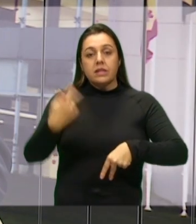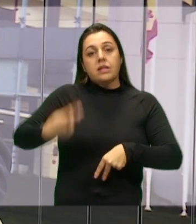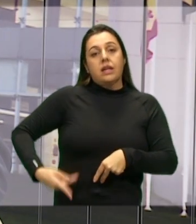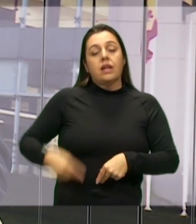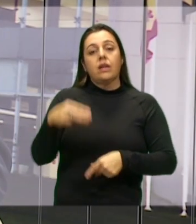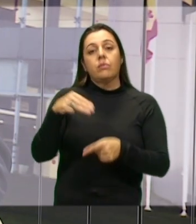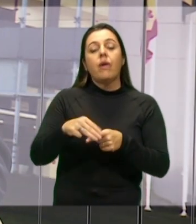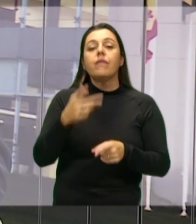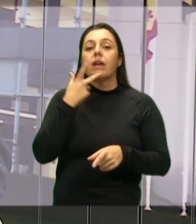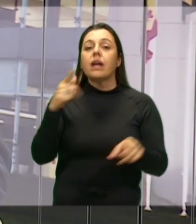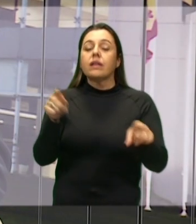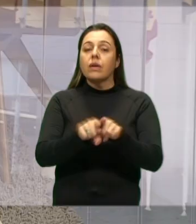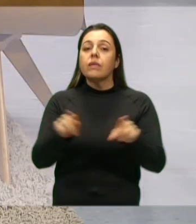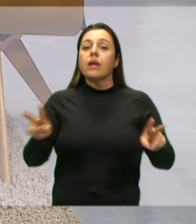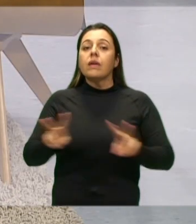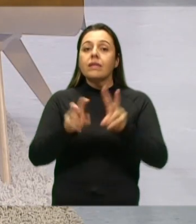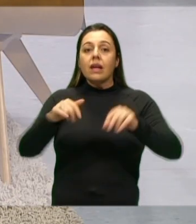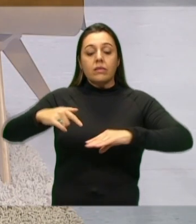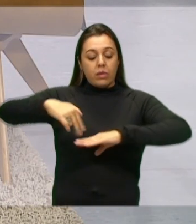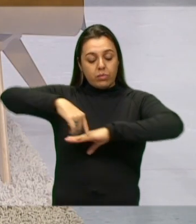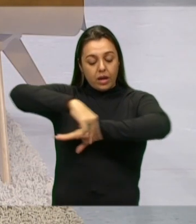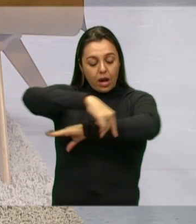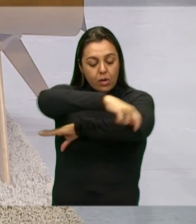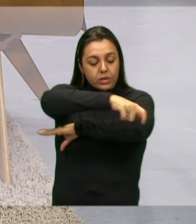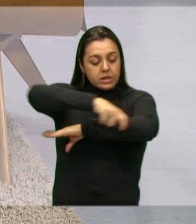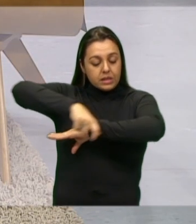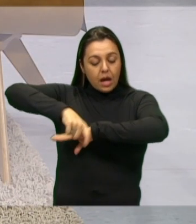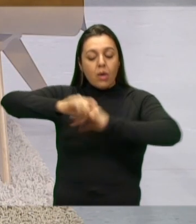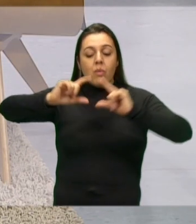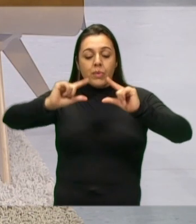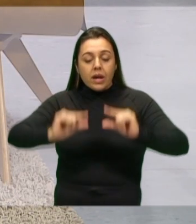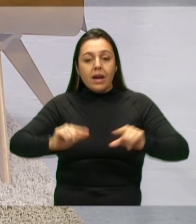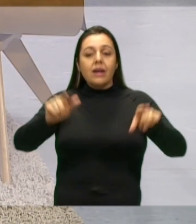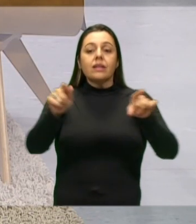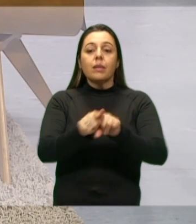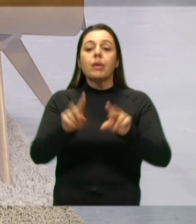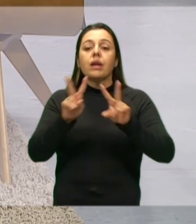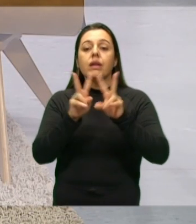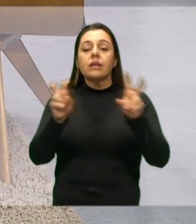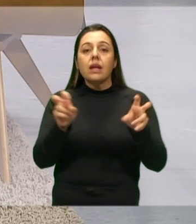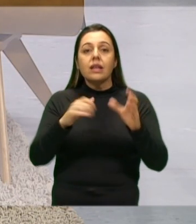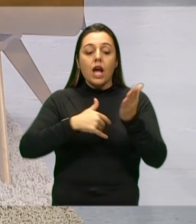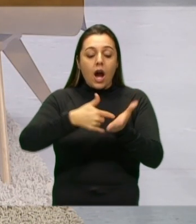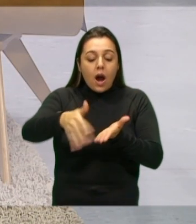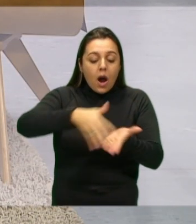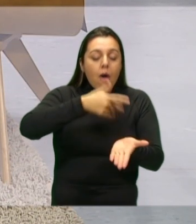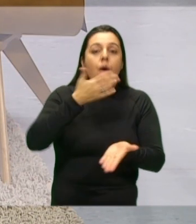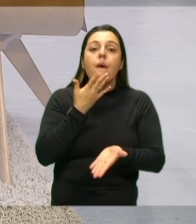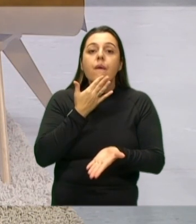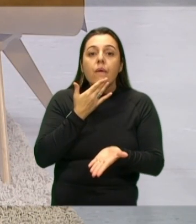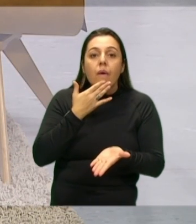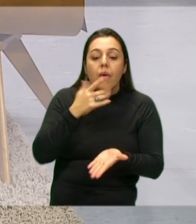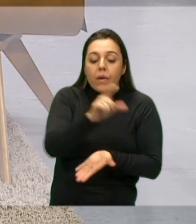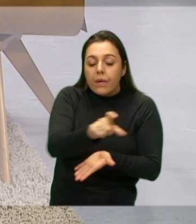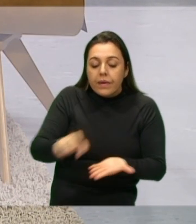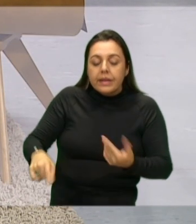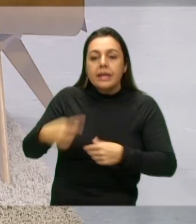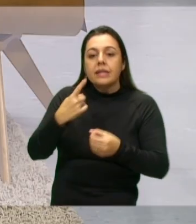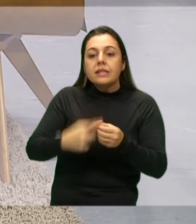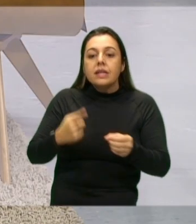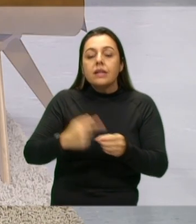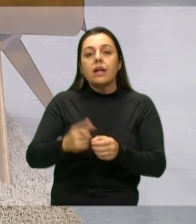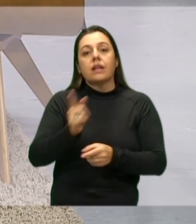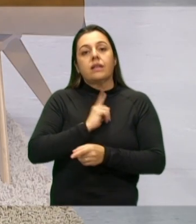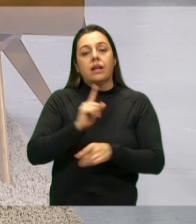gente pode falar aqui também da questão das calçadas em Itajaí, rebaixamento, inclusive a questão da pintura dos meios-fios na cidade. Isso